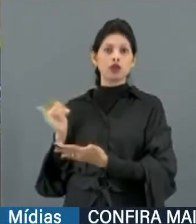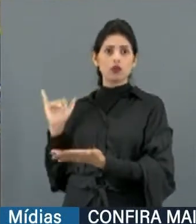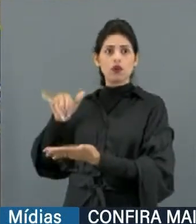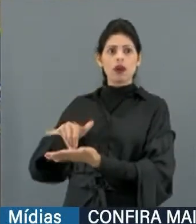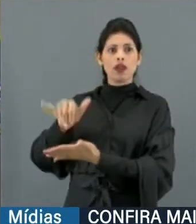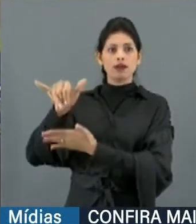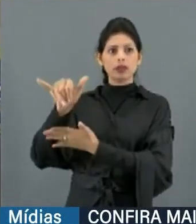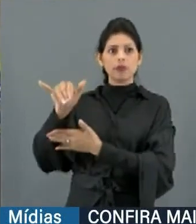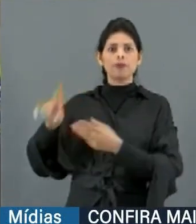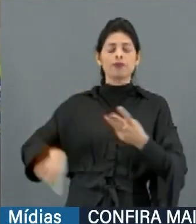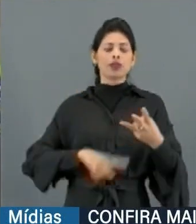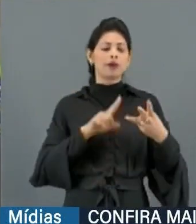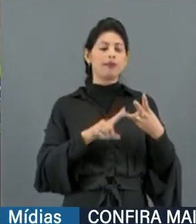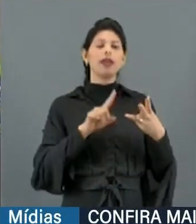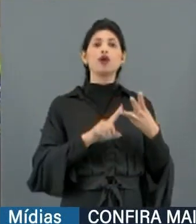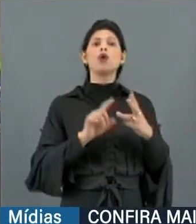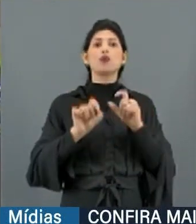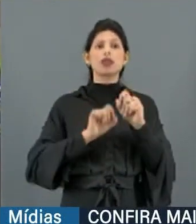frente aos quartéis,